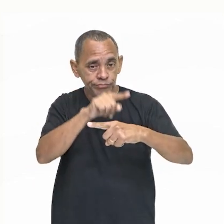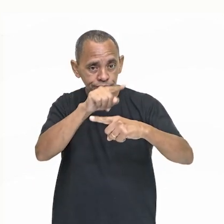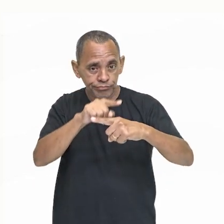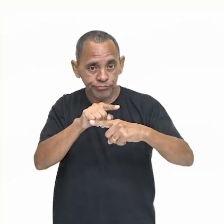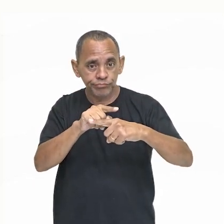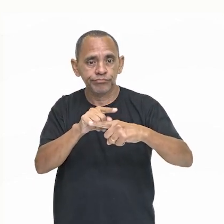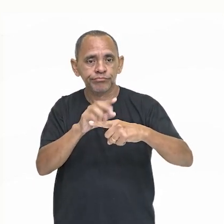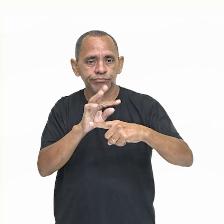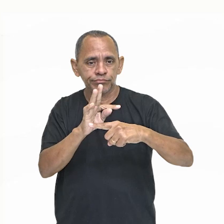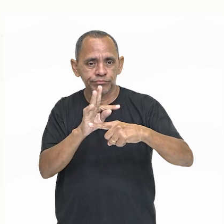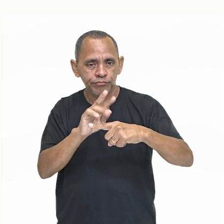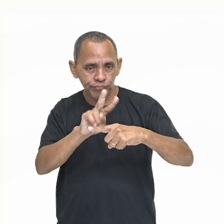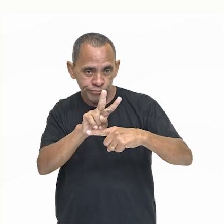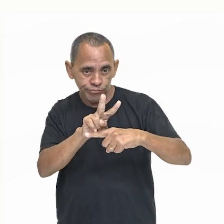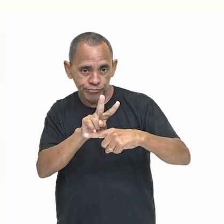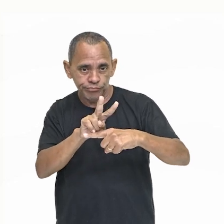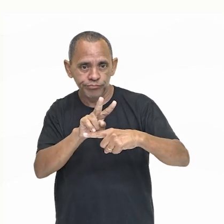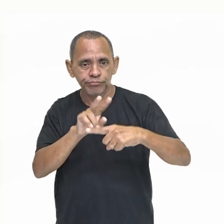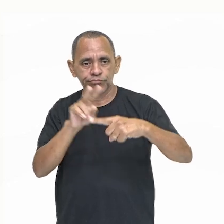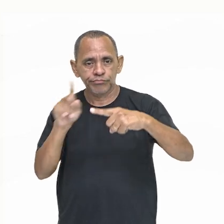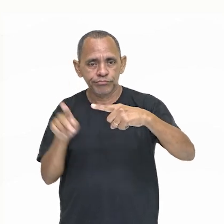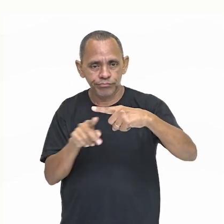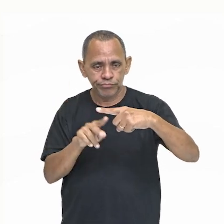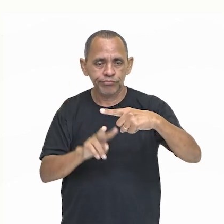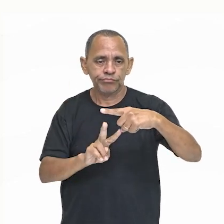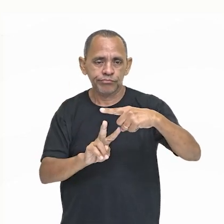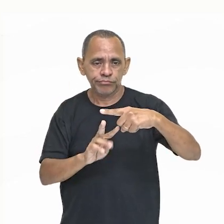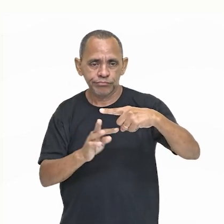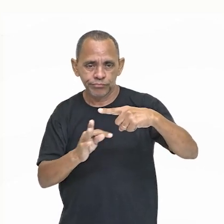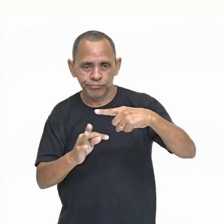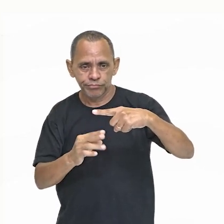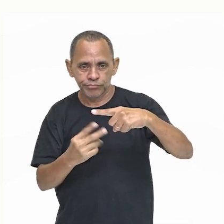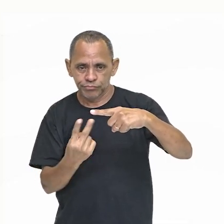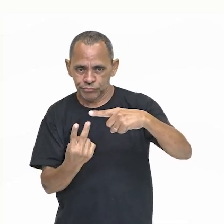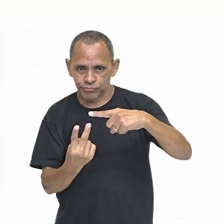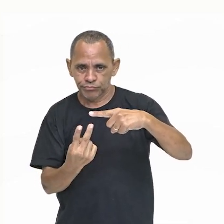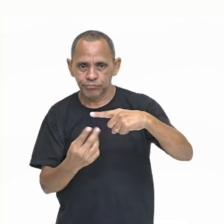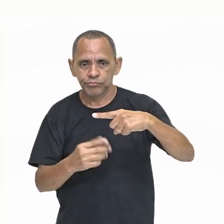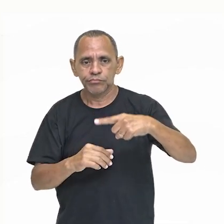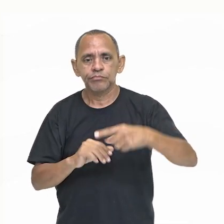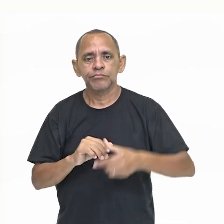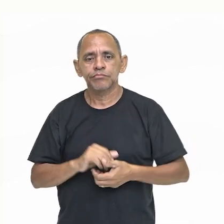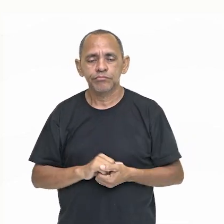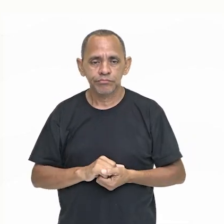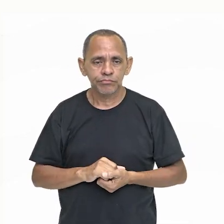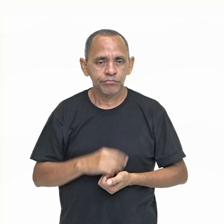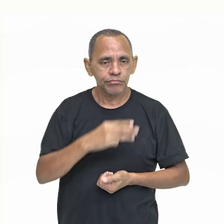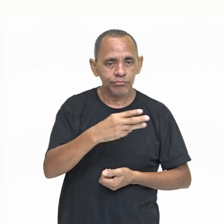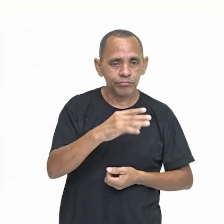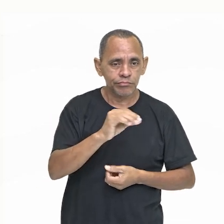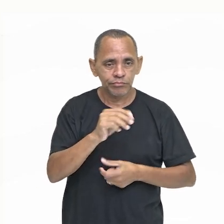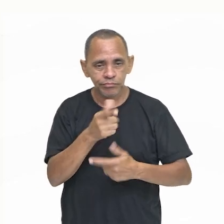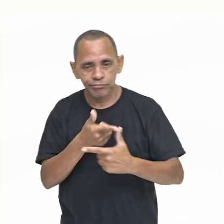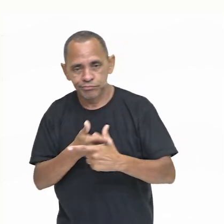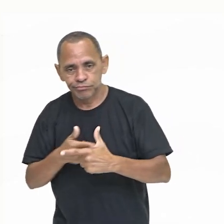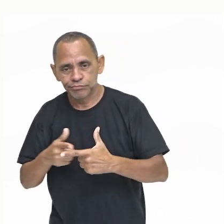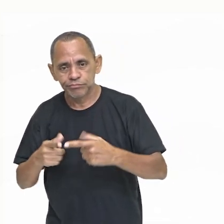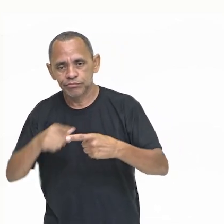vai ser 30 e o ΔT 2. 30 dividido por 2 equivale